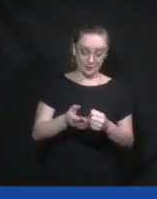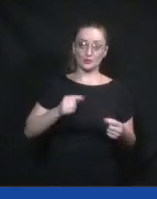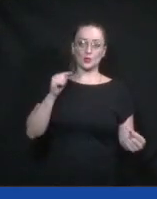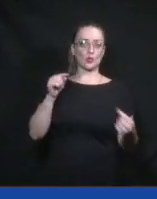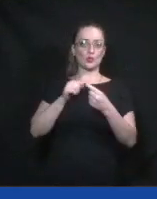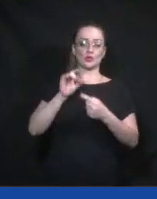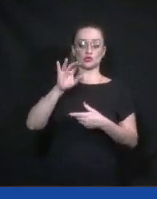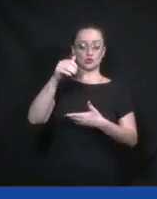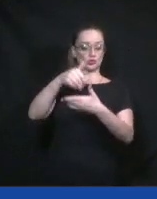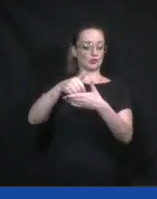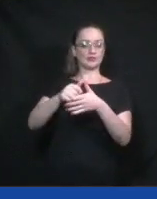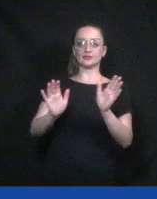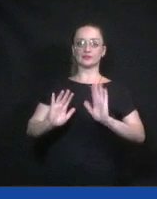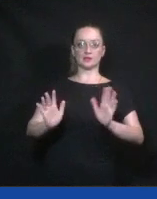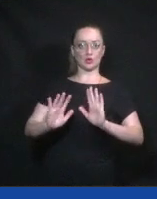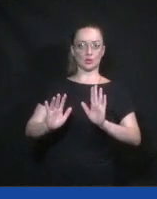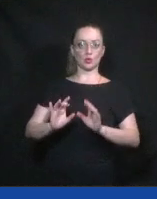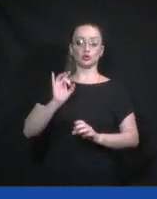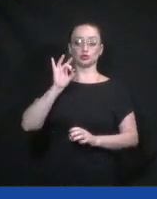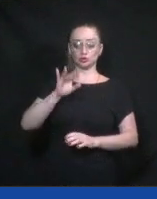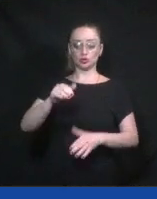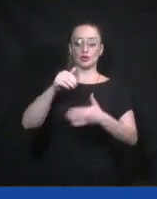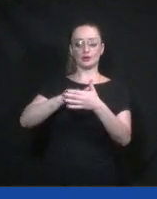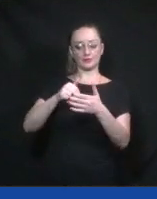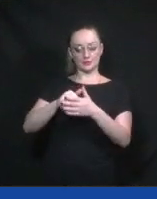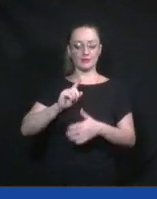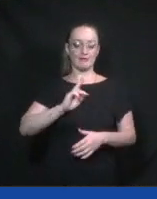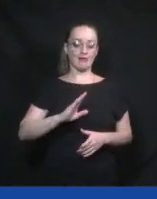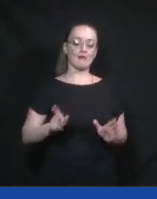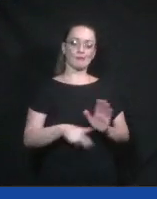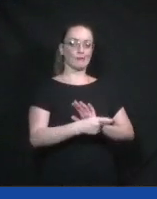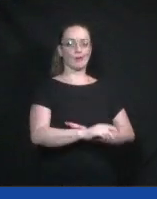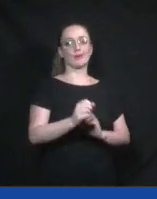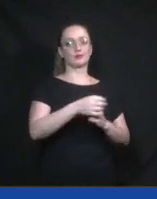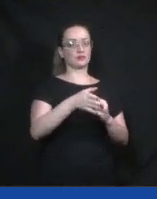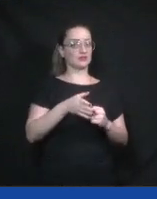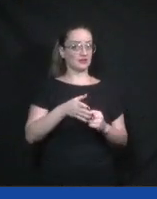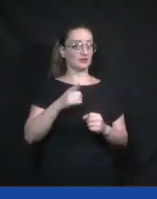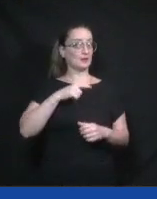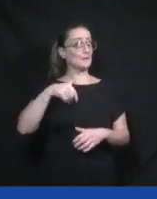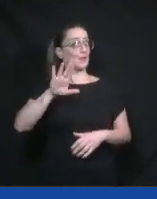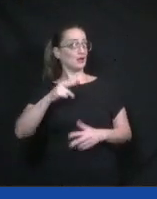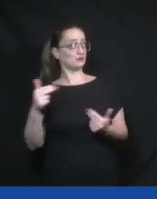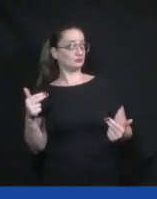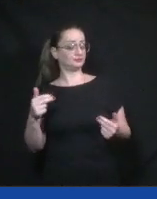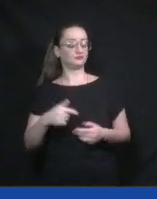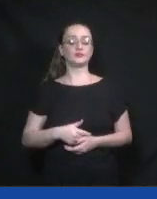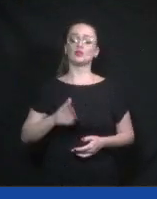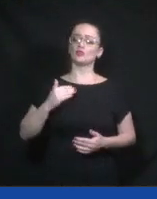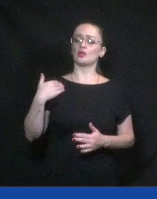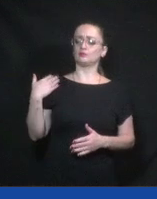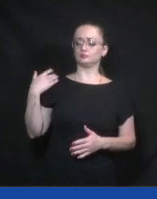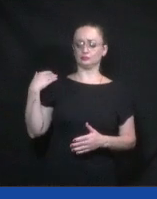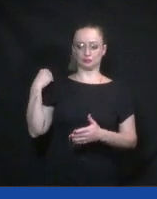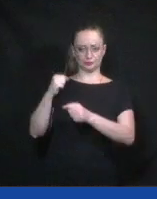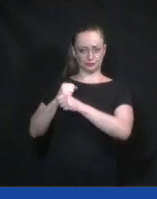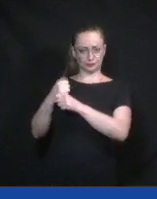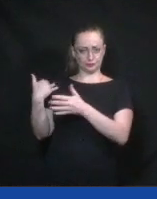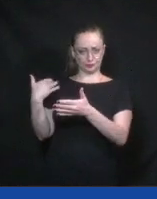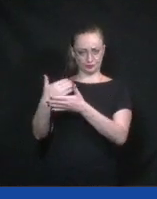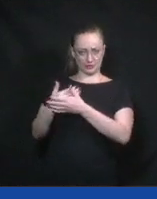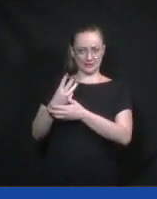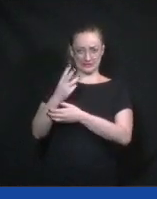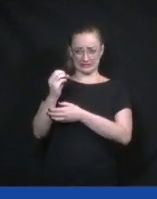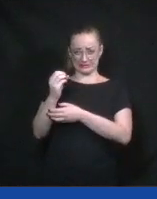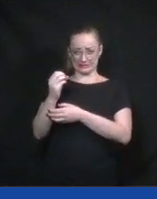com eleições e nem só de eleições vivem as democracias nós caminhamos muito nos últimos anos nesses